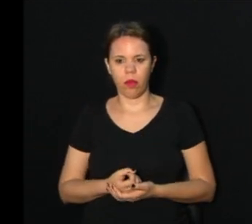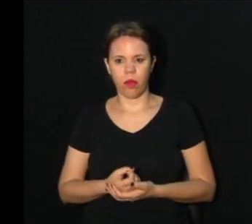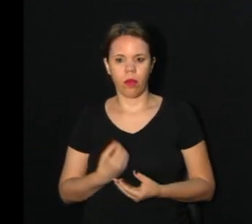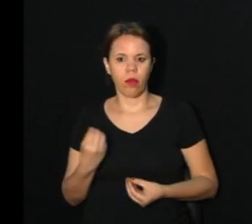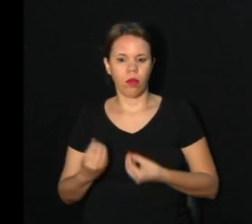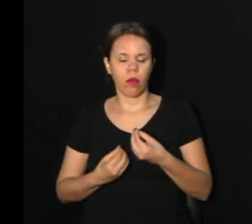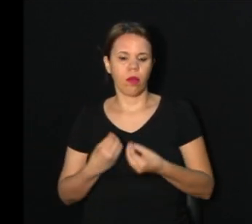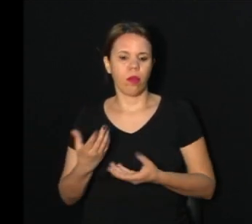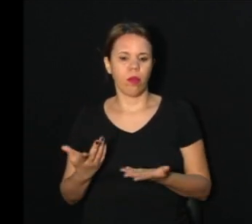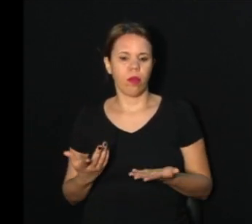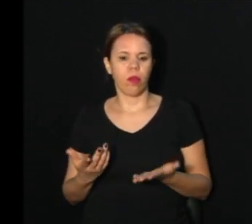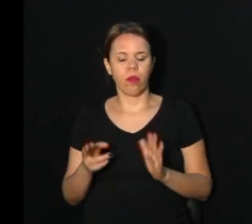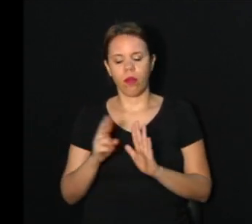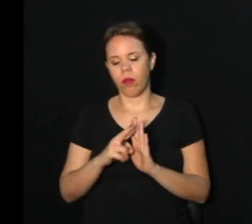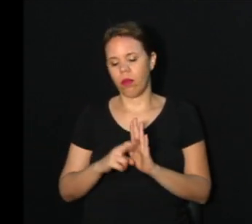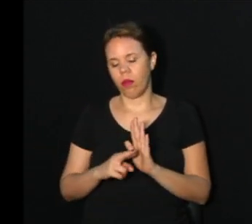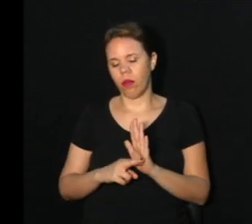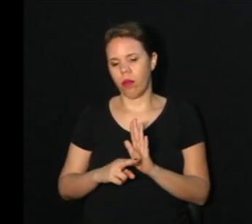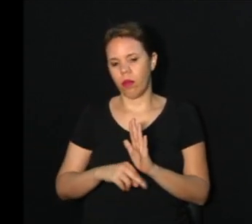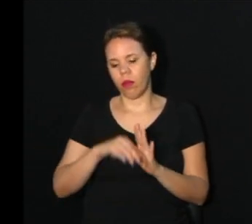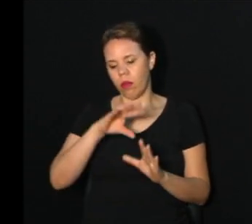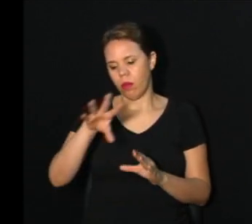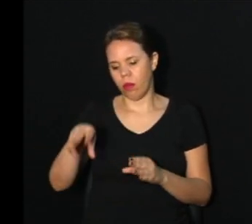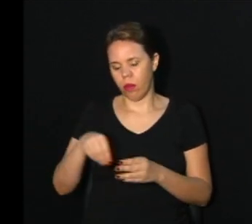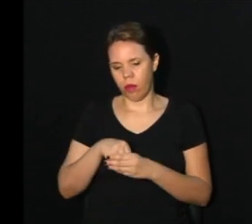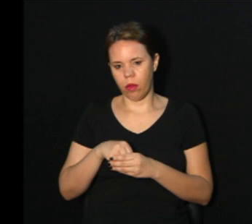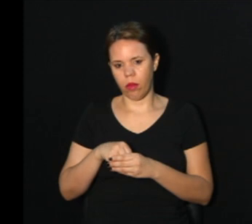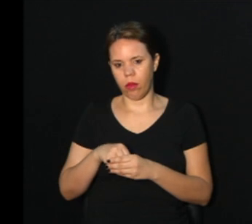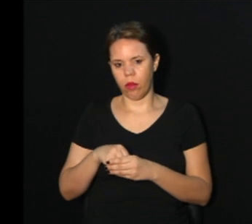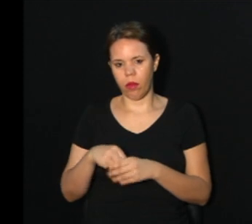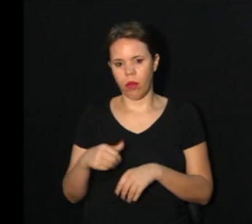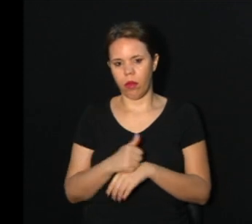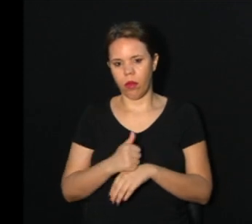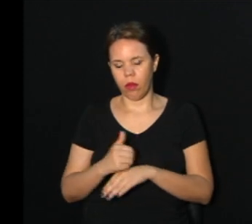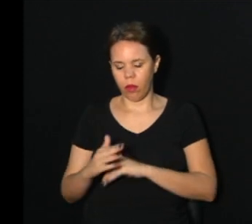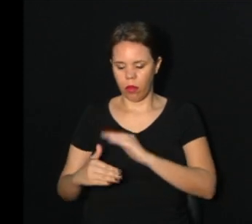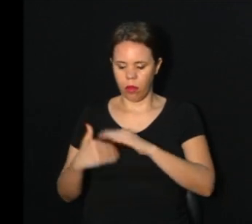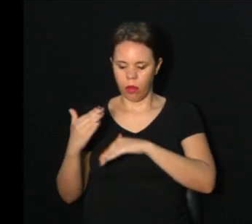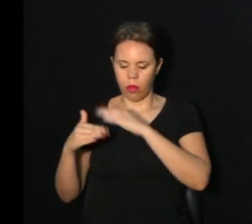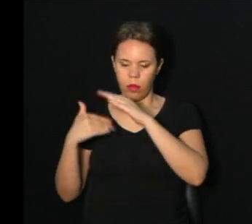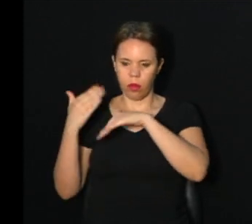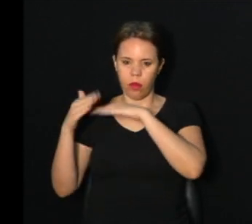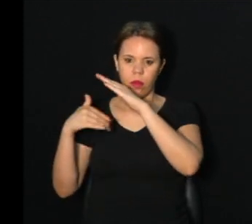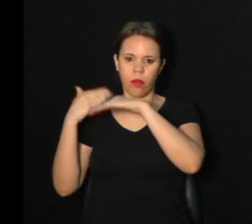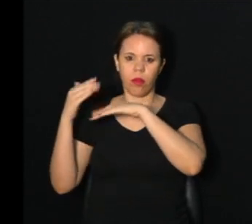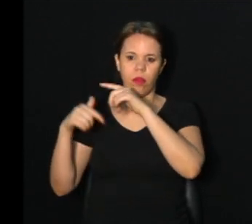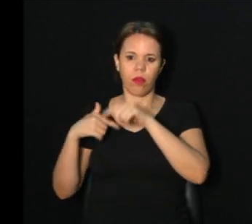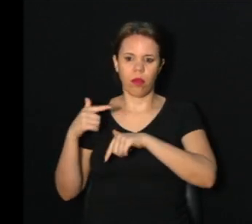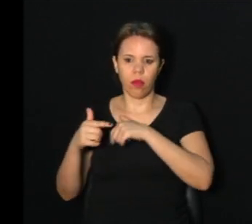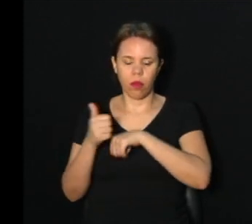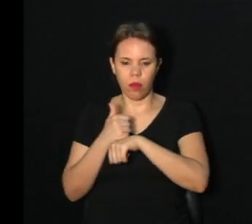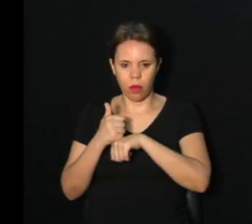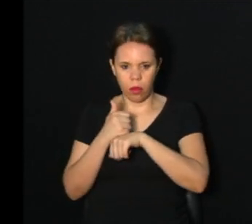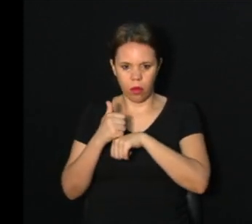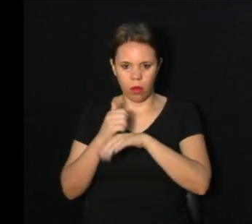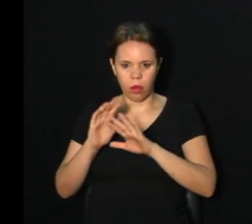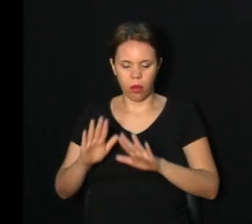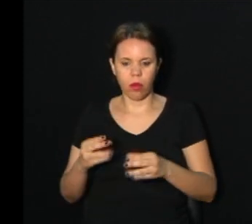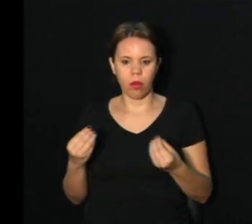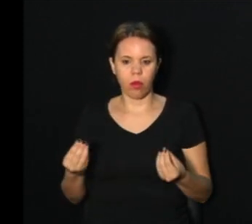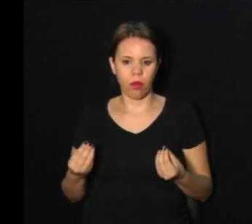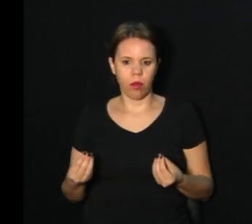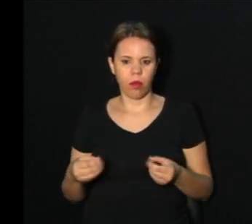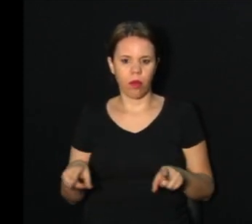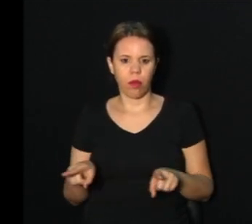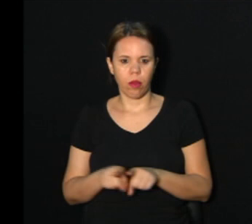os critérios de inserção nos níveis da carreira e, consequentemente, a movimentação na carreira, e também